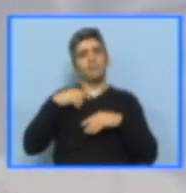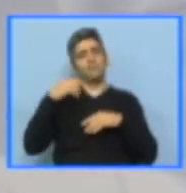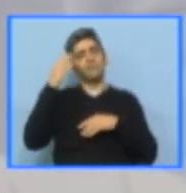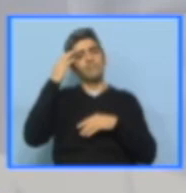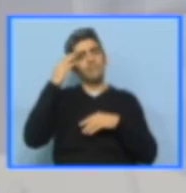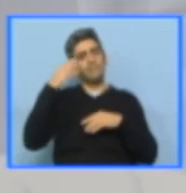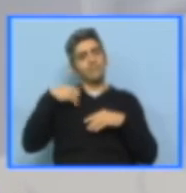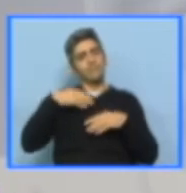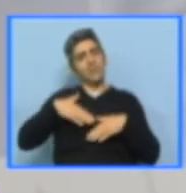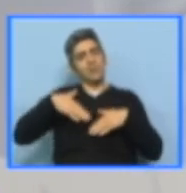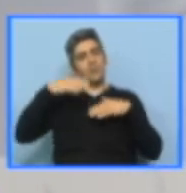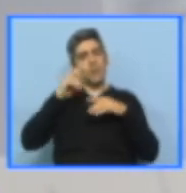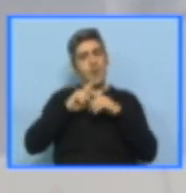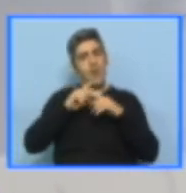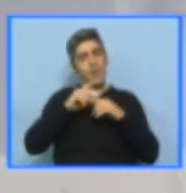de alguma forma.